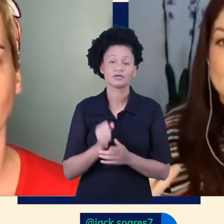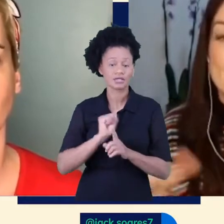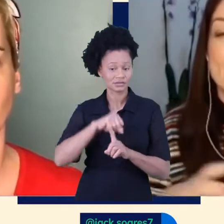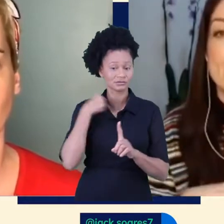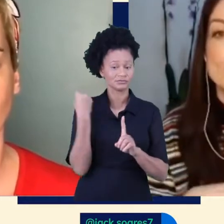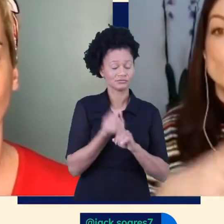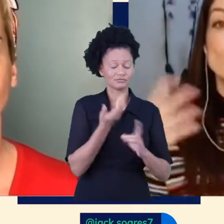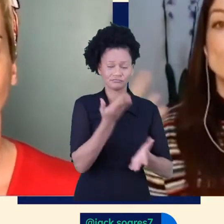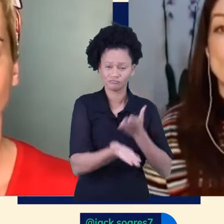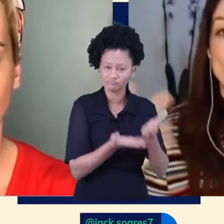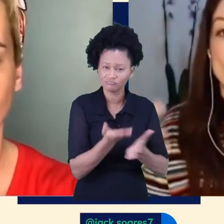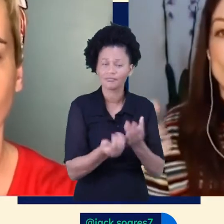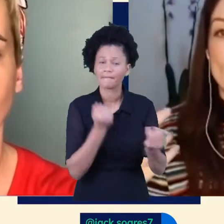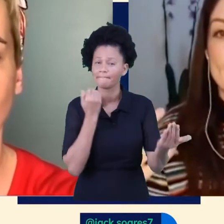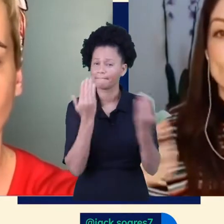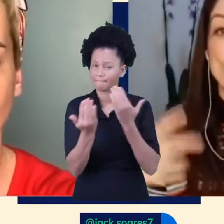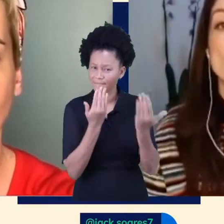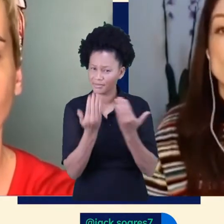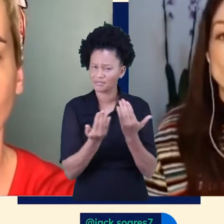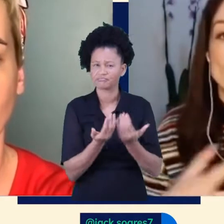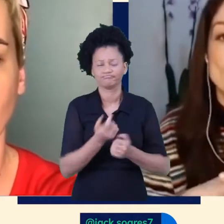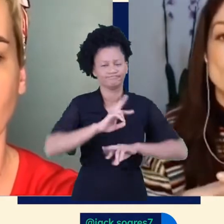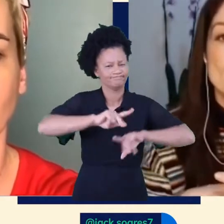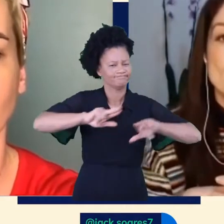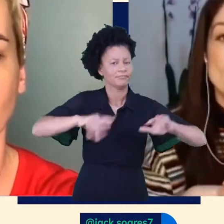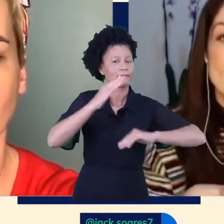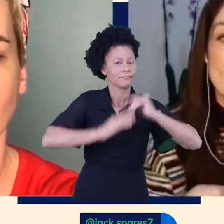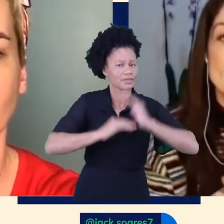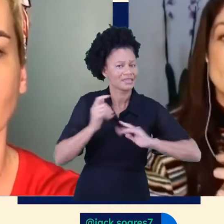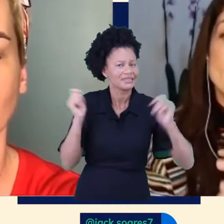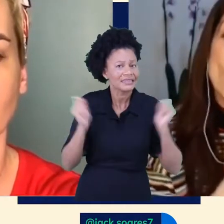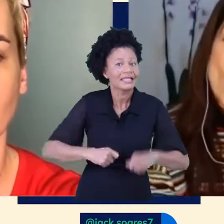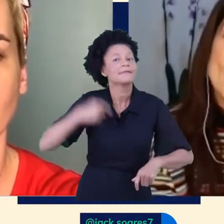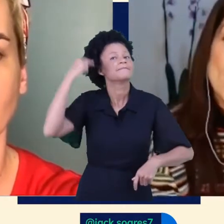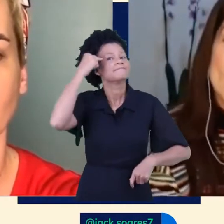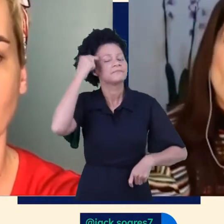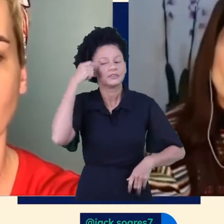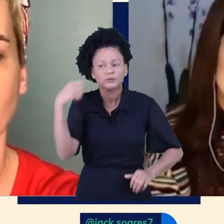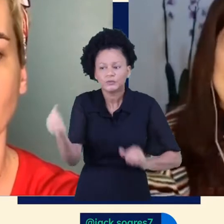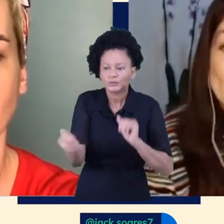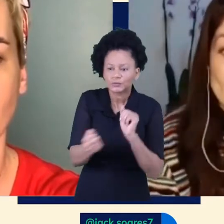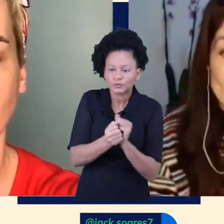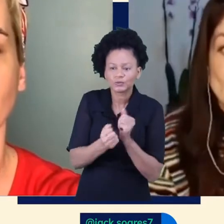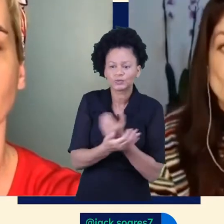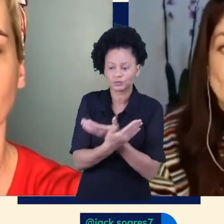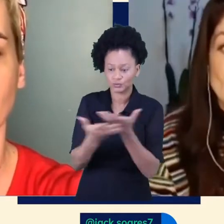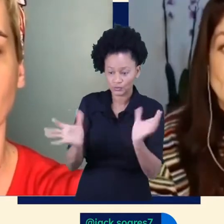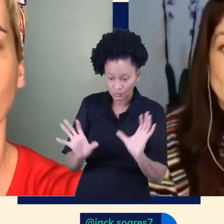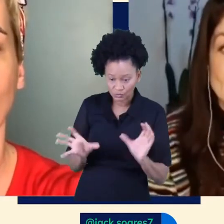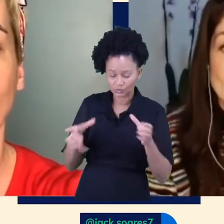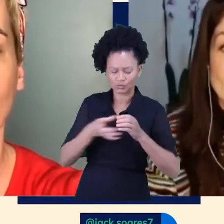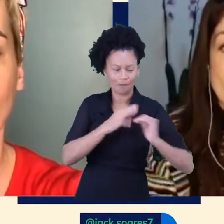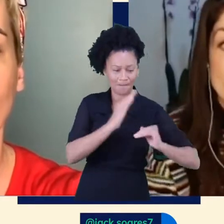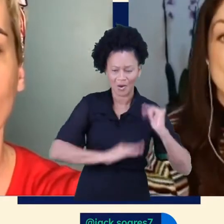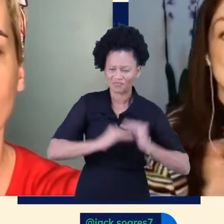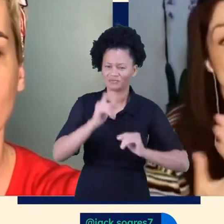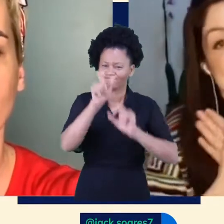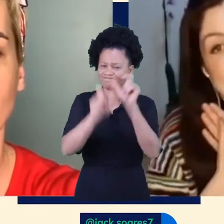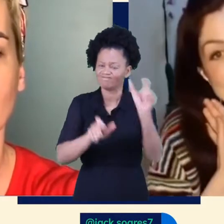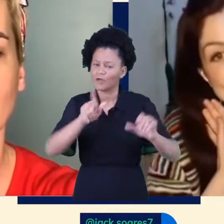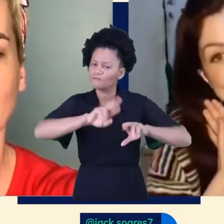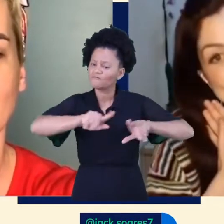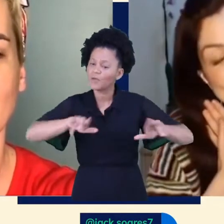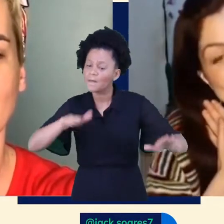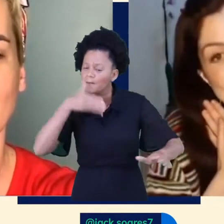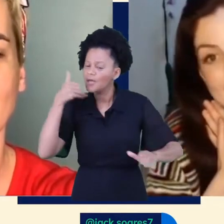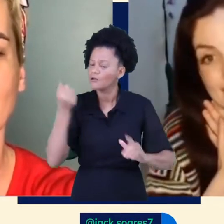pensar junto com num conjunto de profissionais qual o melhor caminho, qual o melhor atendimento para a criança, tá? Mas a